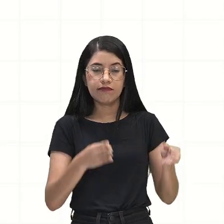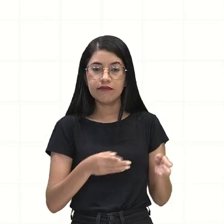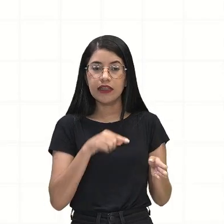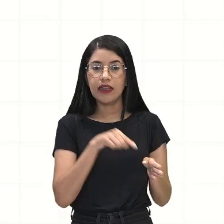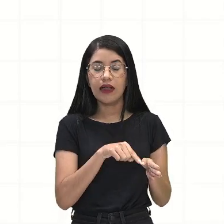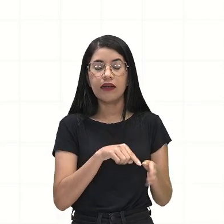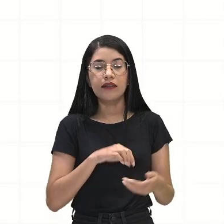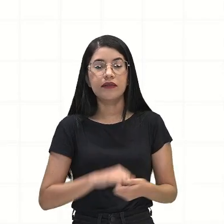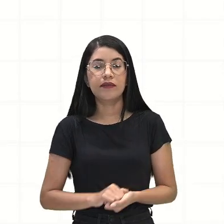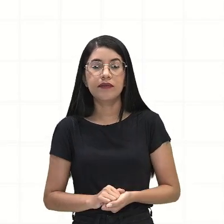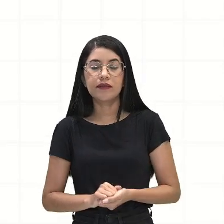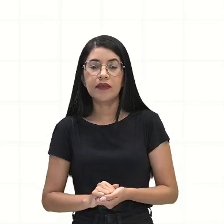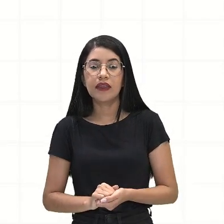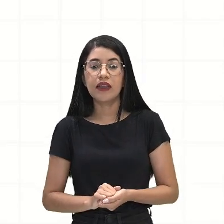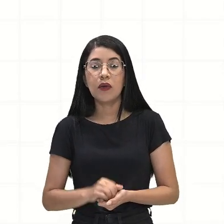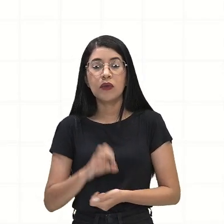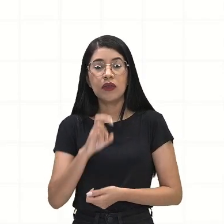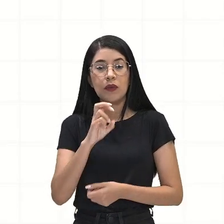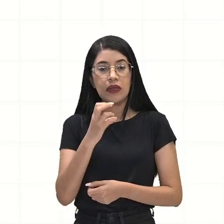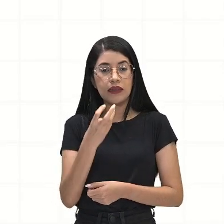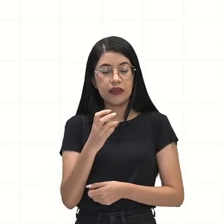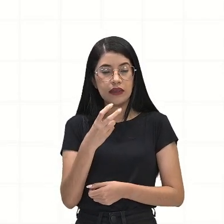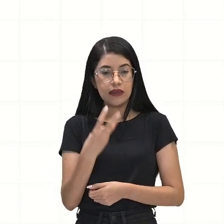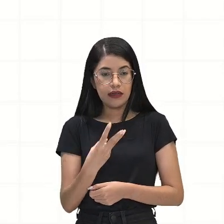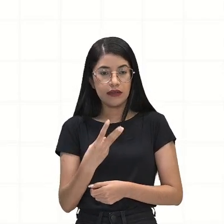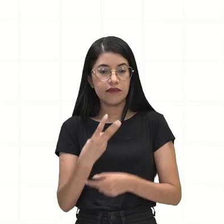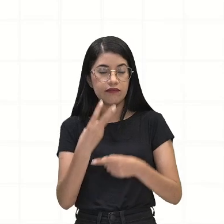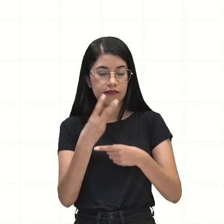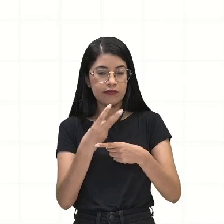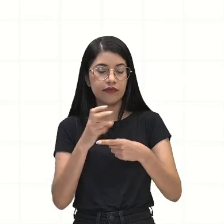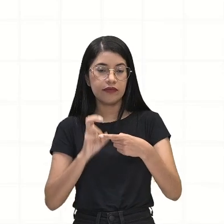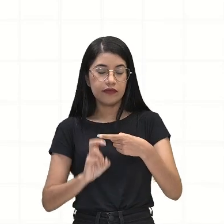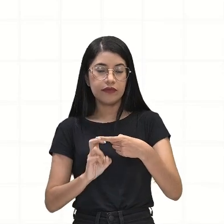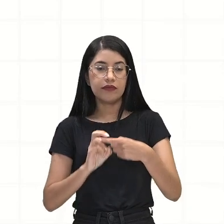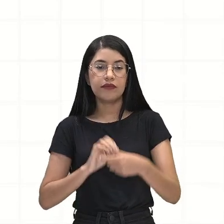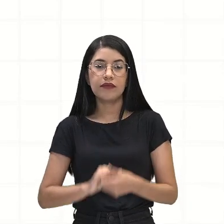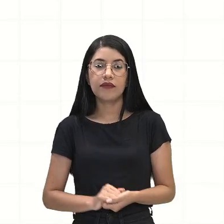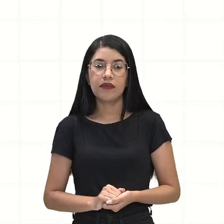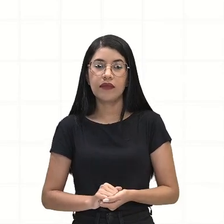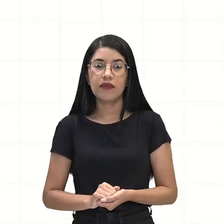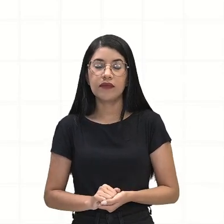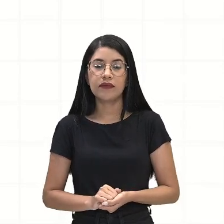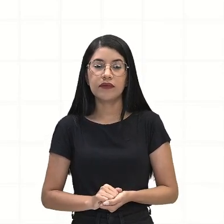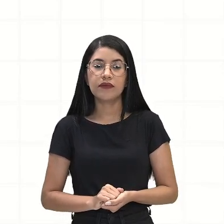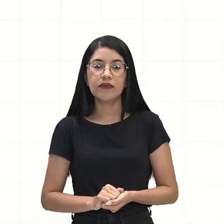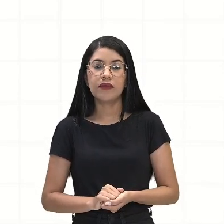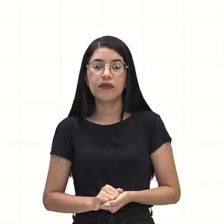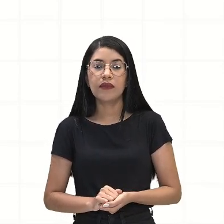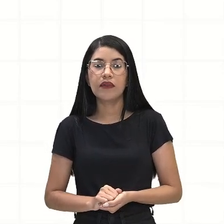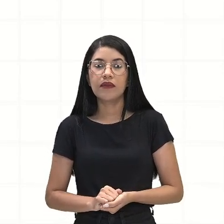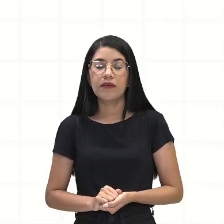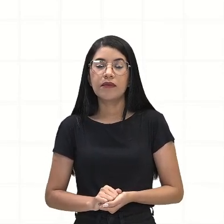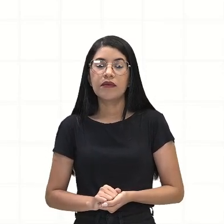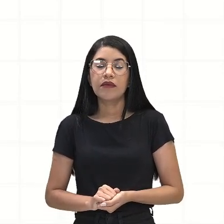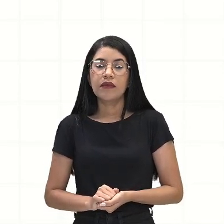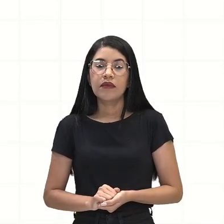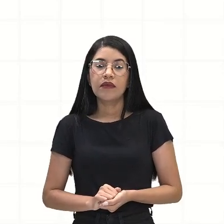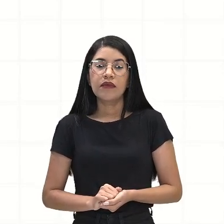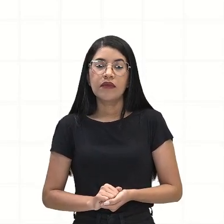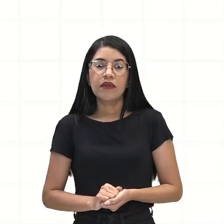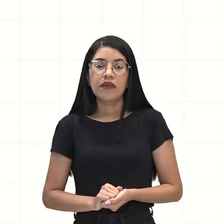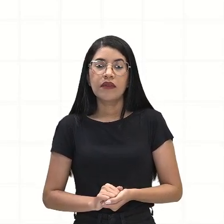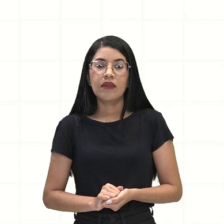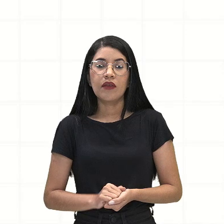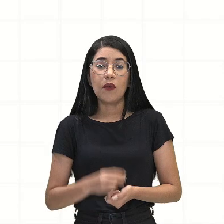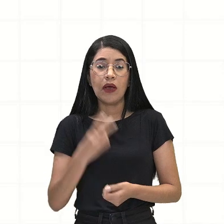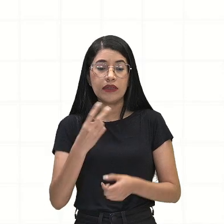bolinhas, então vai ser 3 sobre 5. Aí, quando eu for retirar a segunda